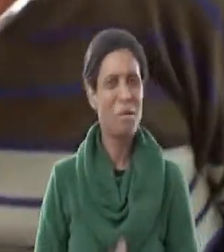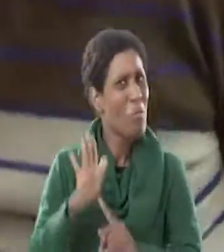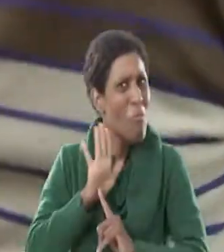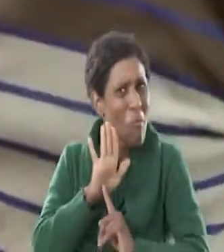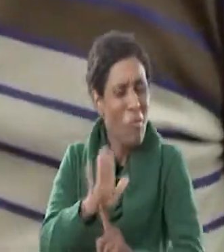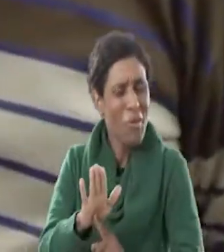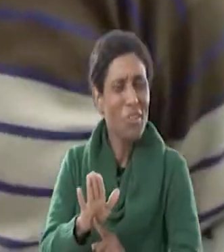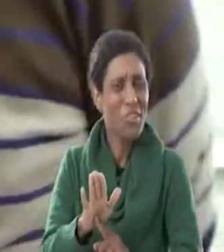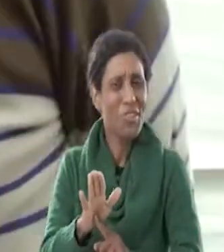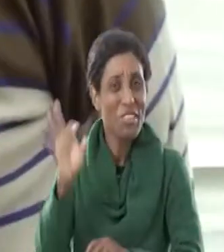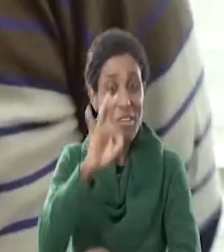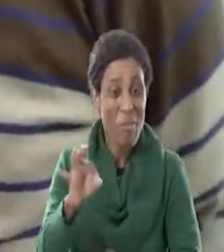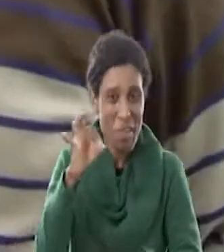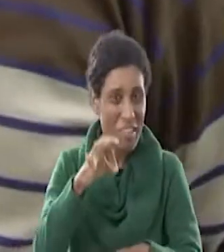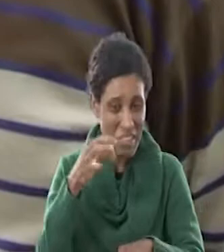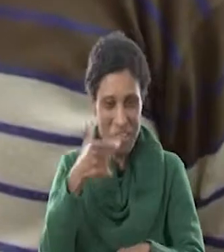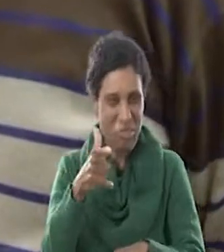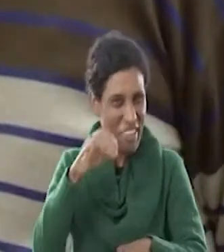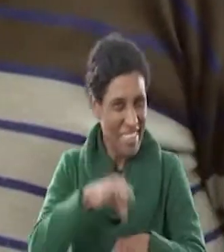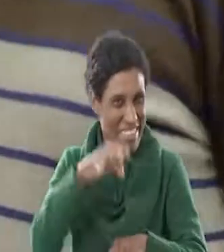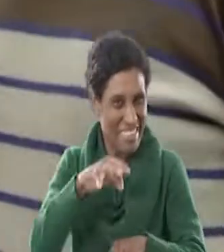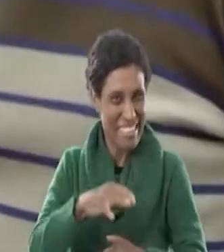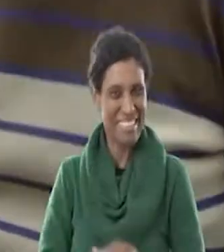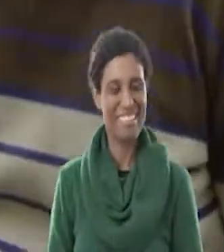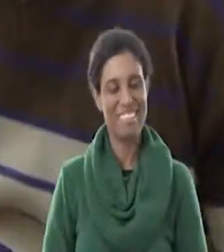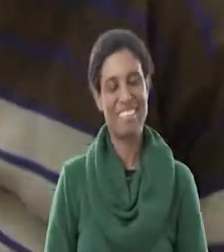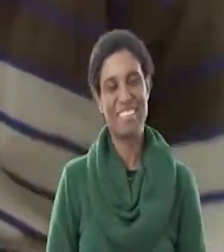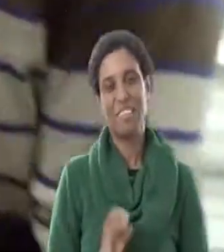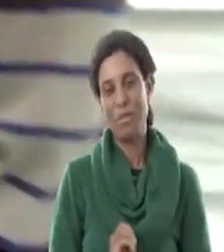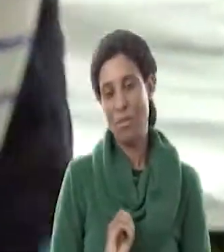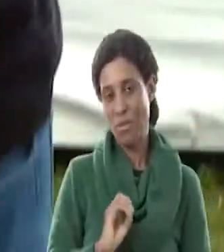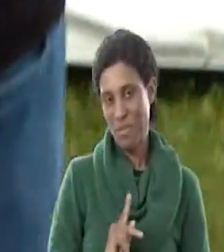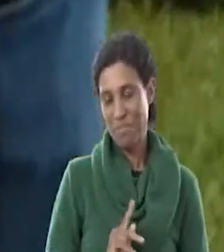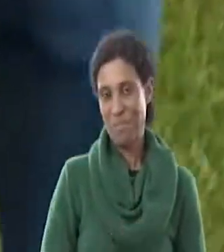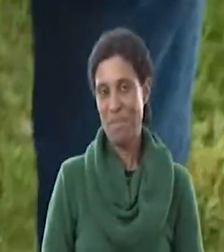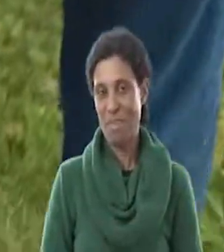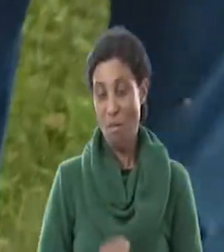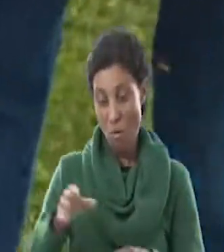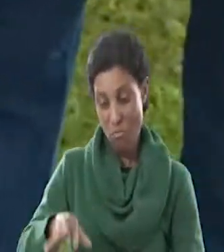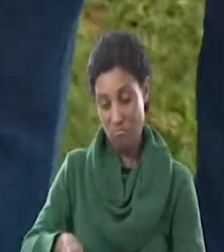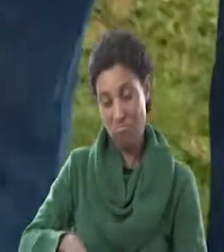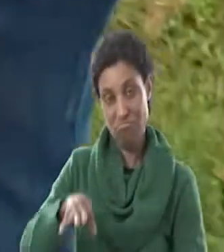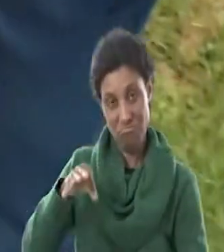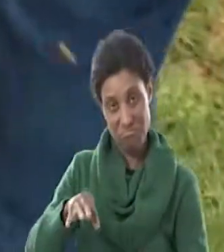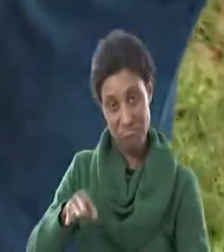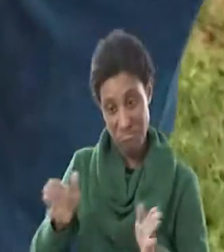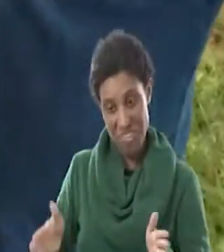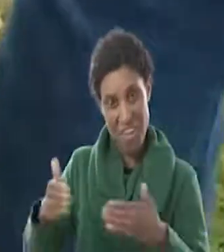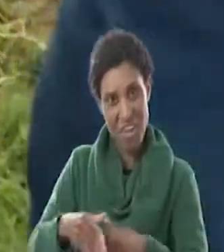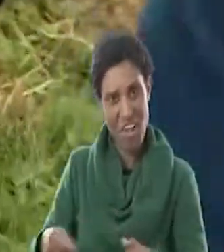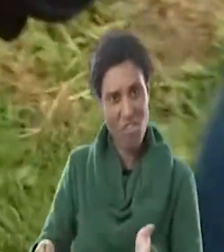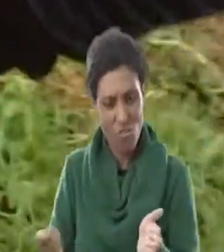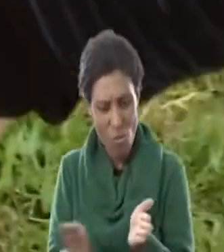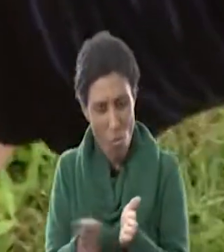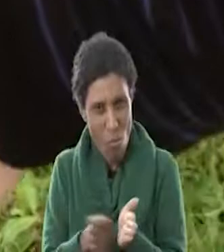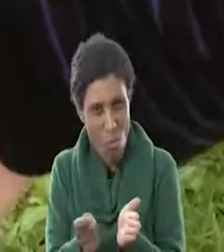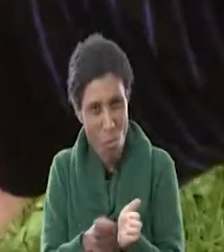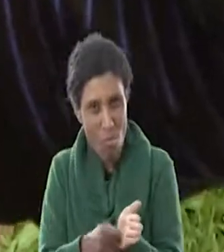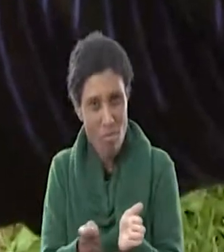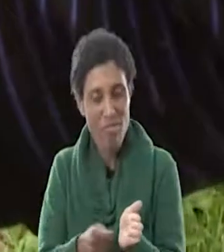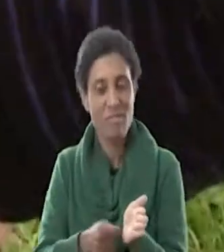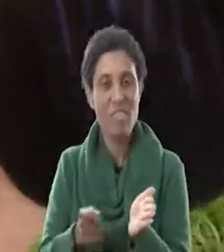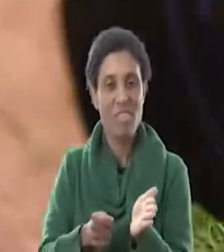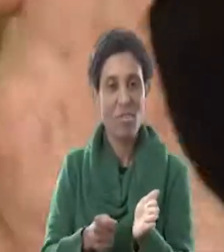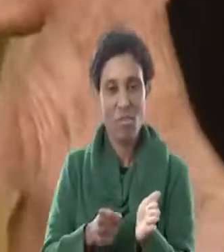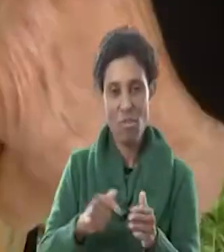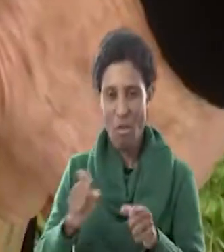Tudo bem, tudo bem. Me apresente as suas abelhas sem ferrão. Então estamos a caminho, né? Vou abrir a caixinha, vou cutucar um